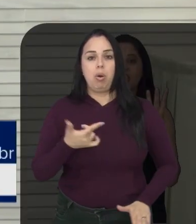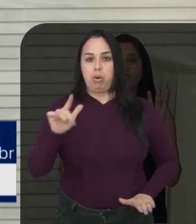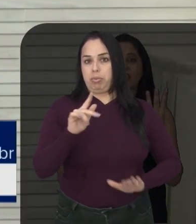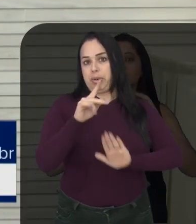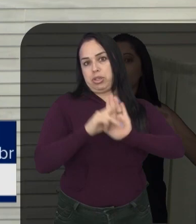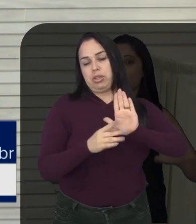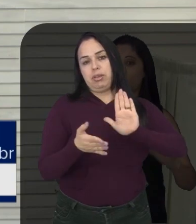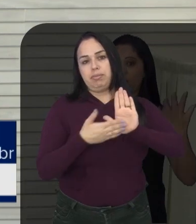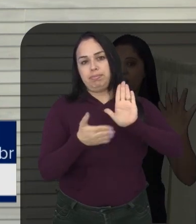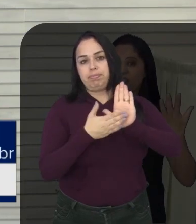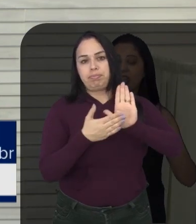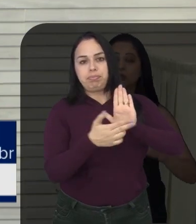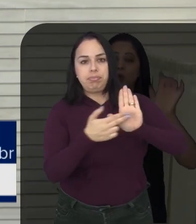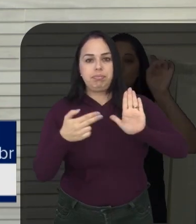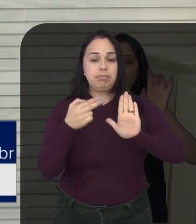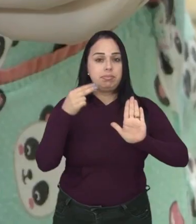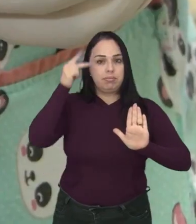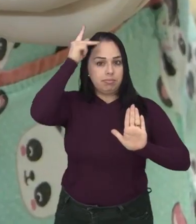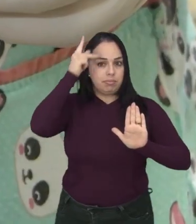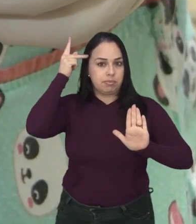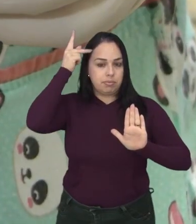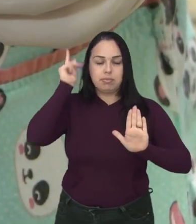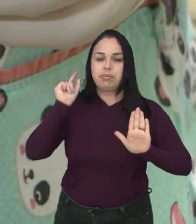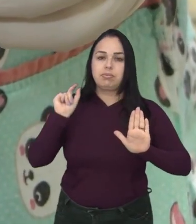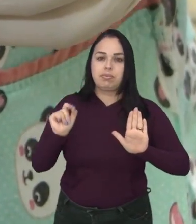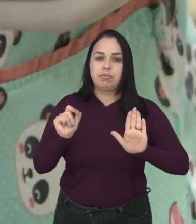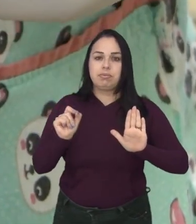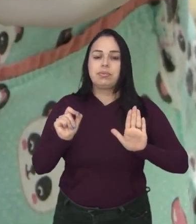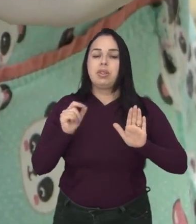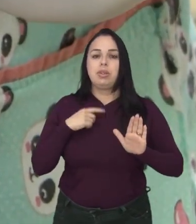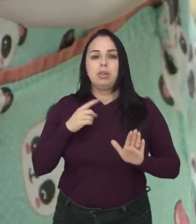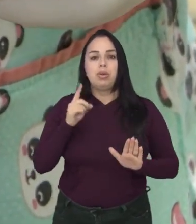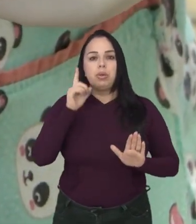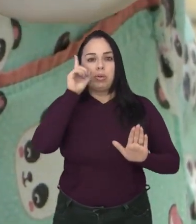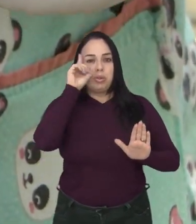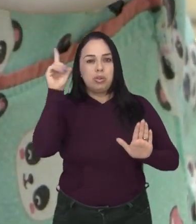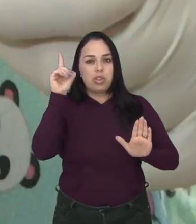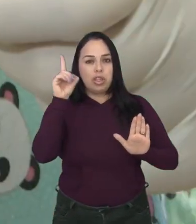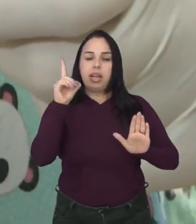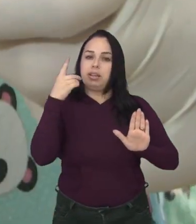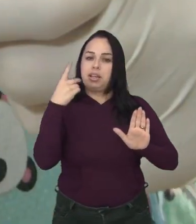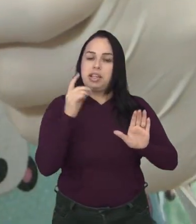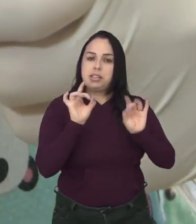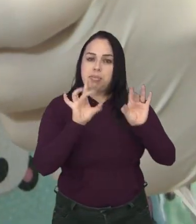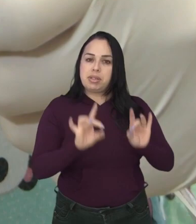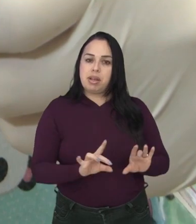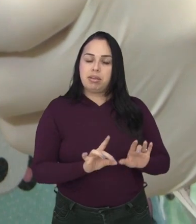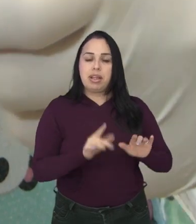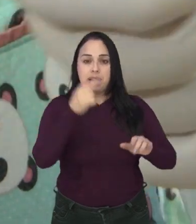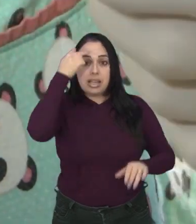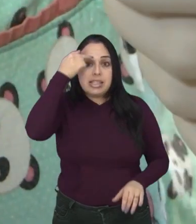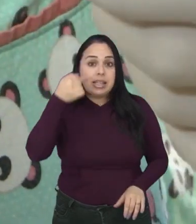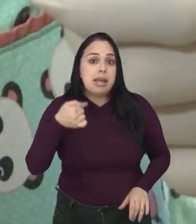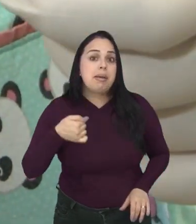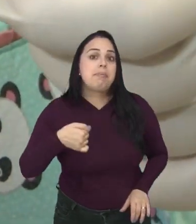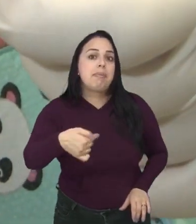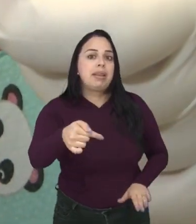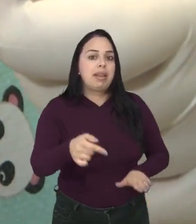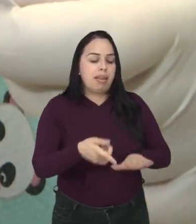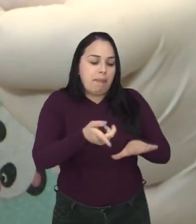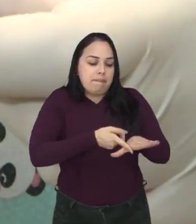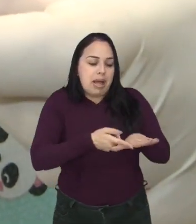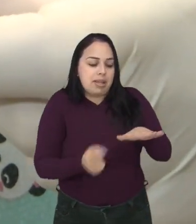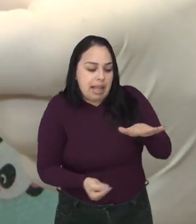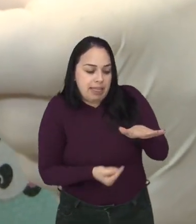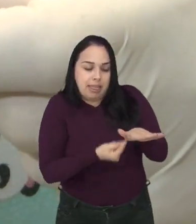aprovado é do vereador Fernando Petiti. A matéria institui, no calendário oficial da cidade, a Semana do Teste do